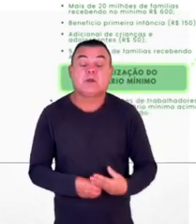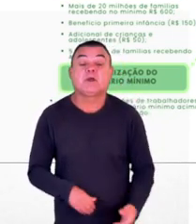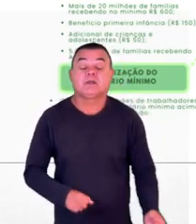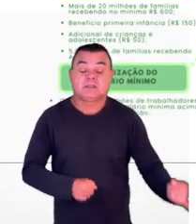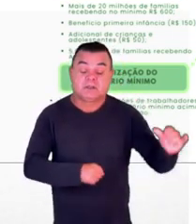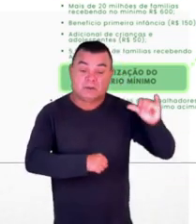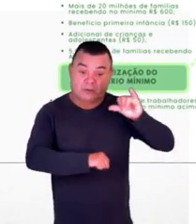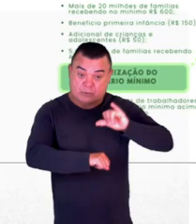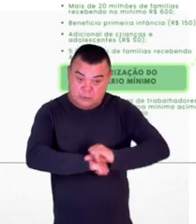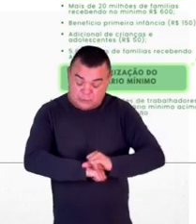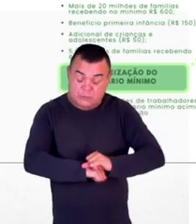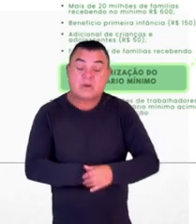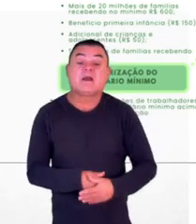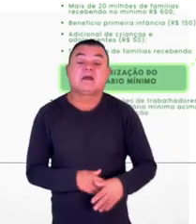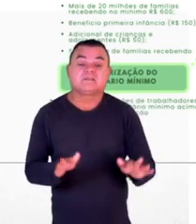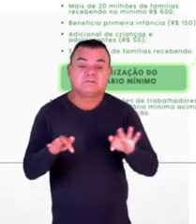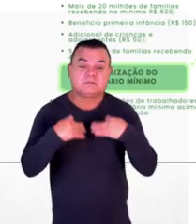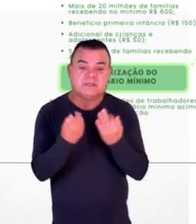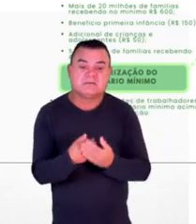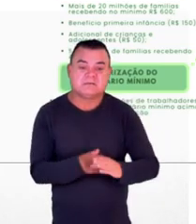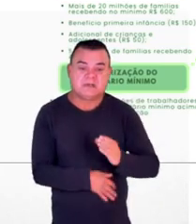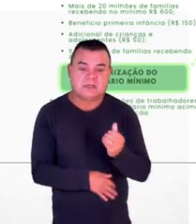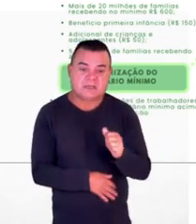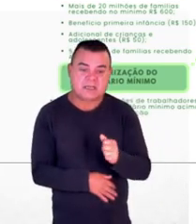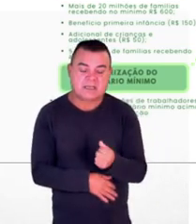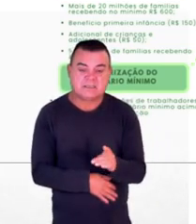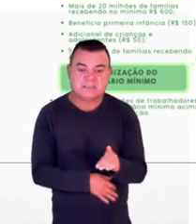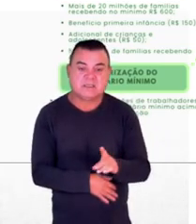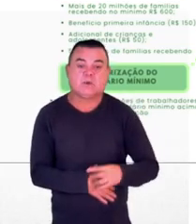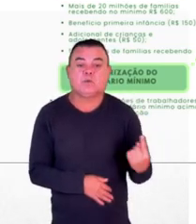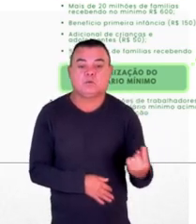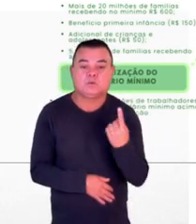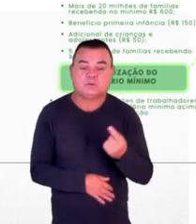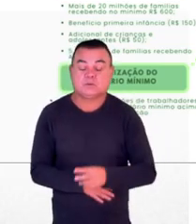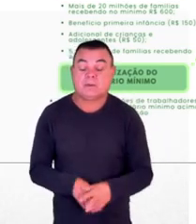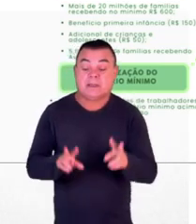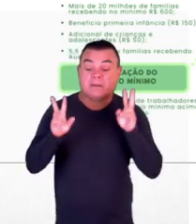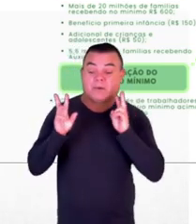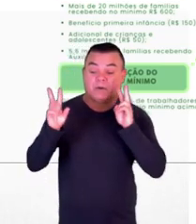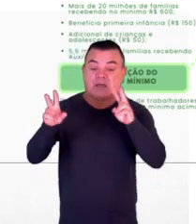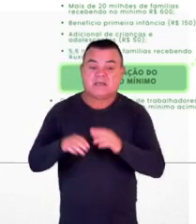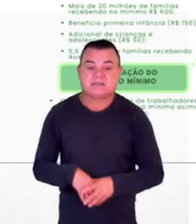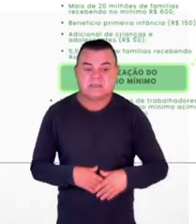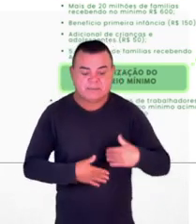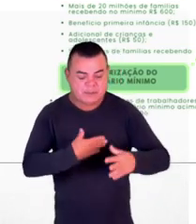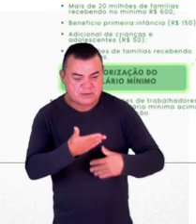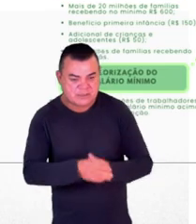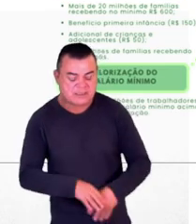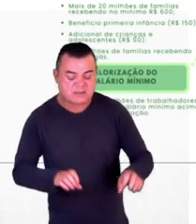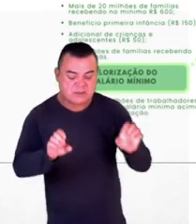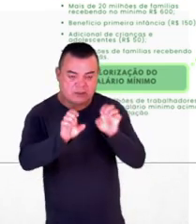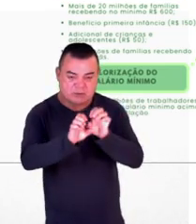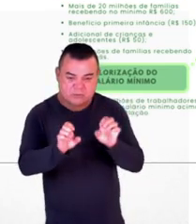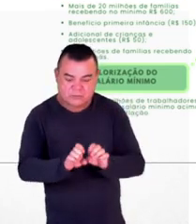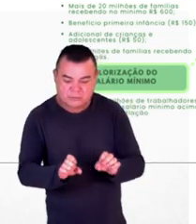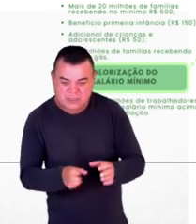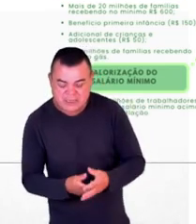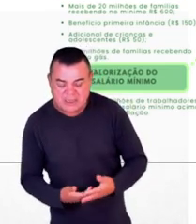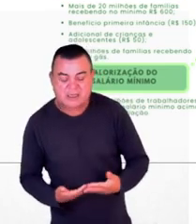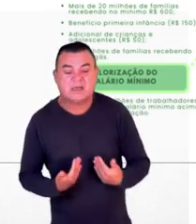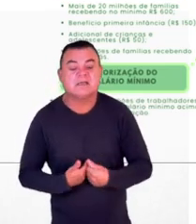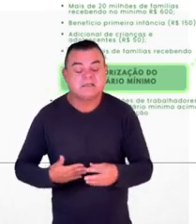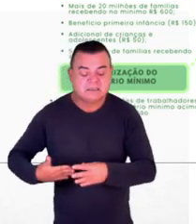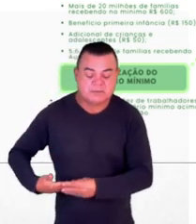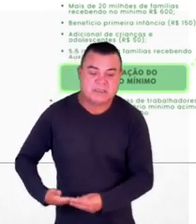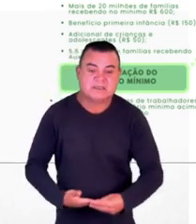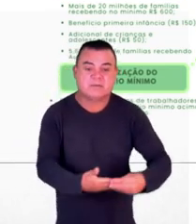eh no único e possam olhar eh justamente para esse processo de estruturar identificação e encaminhamento para os as